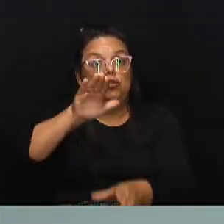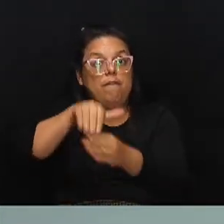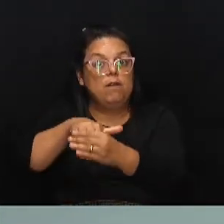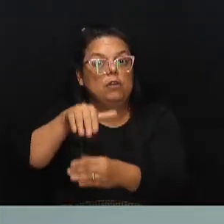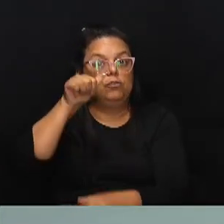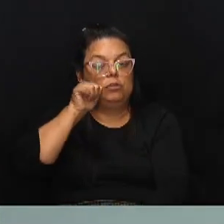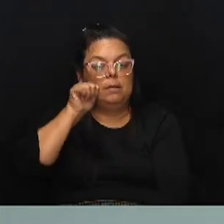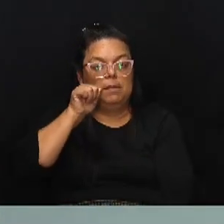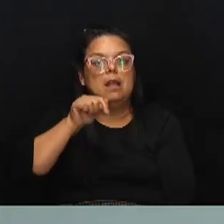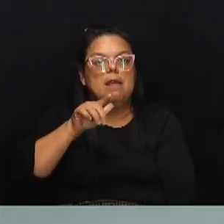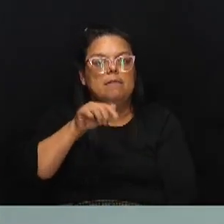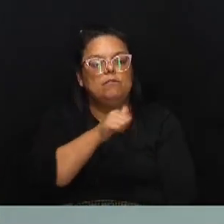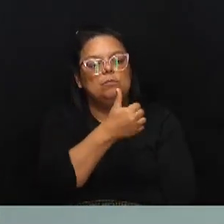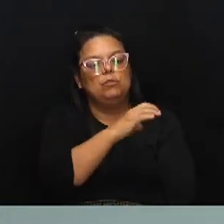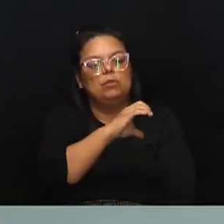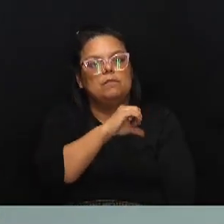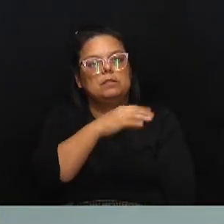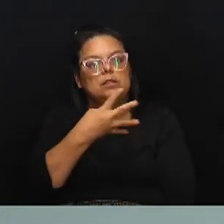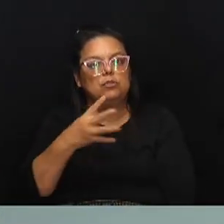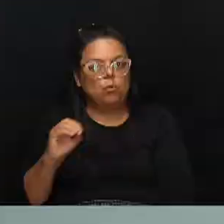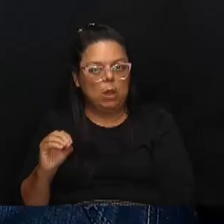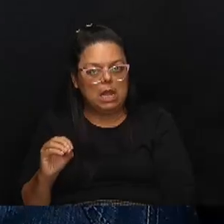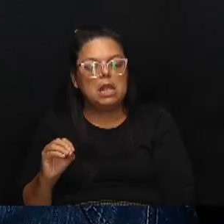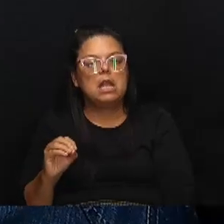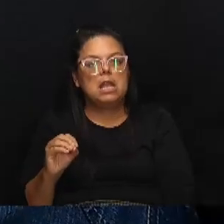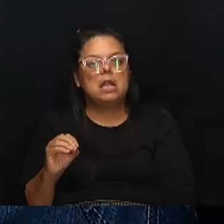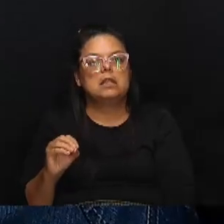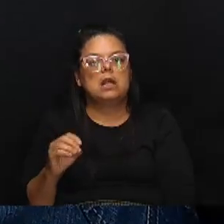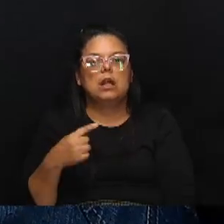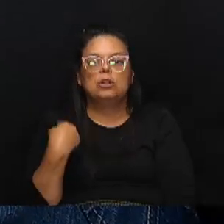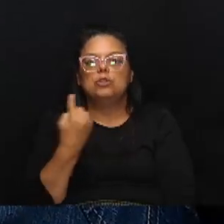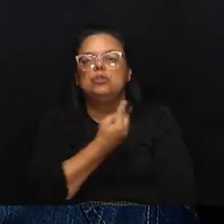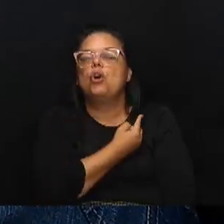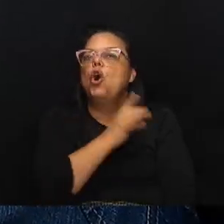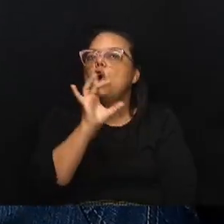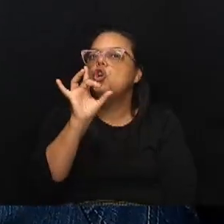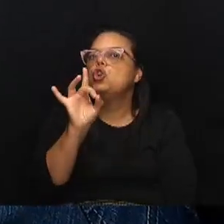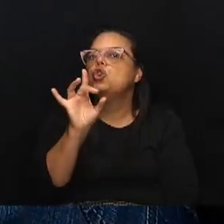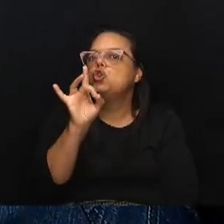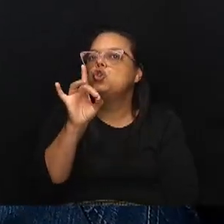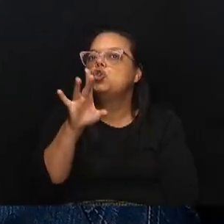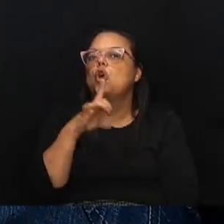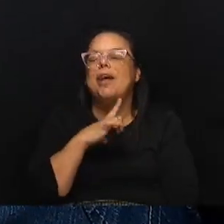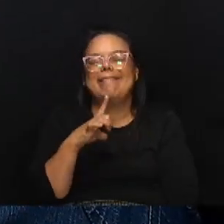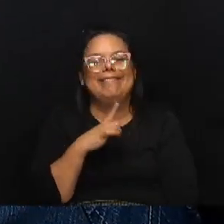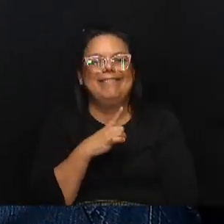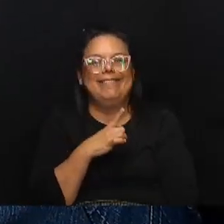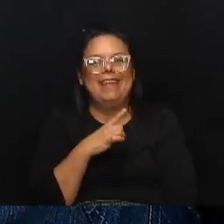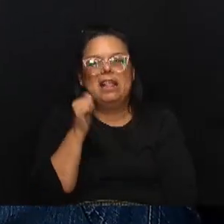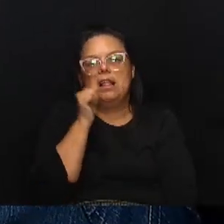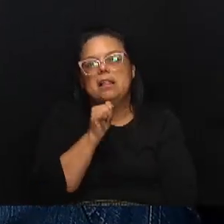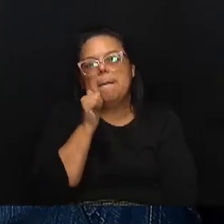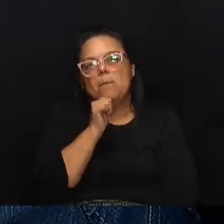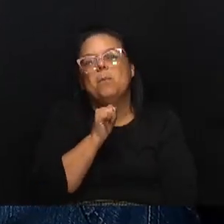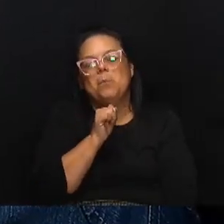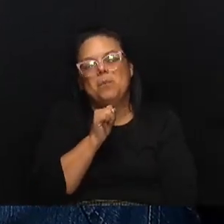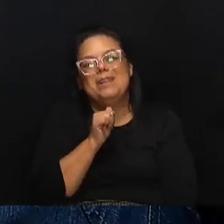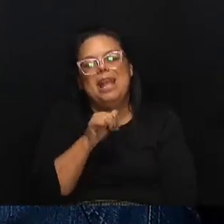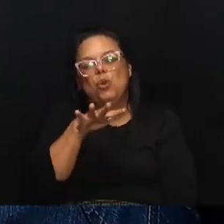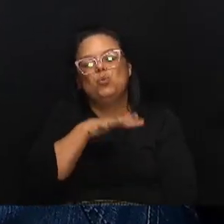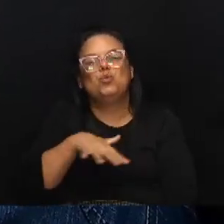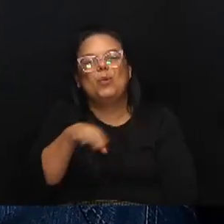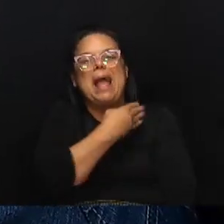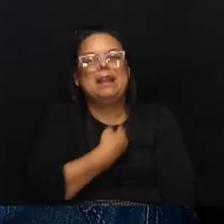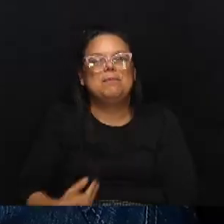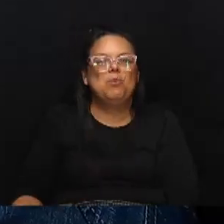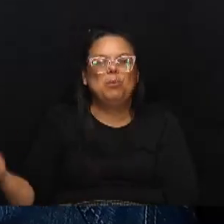venha desde os anos 40, 30, 40, a gente só tem uma quantidade pequena de mulheres ocupando. Então, se a gente